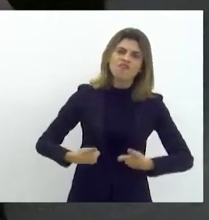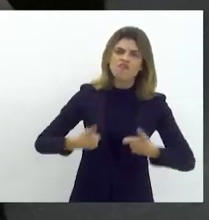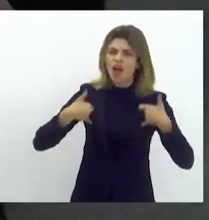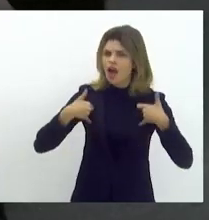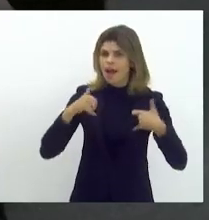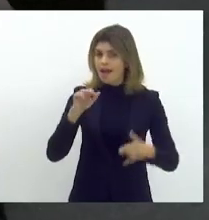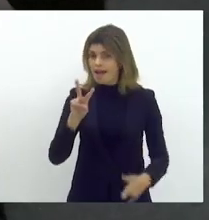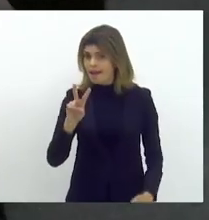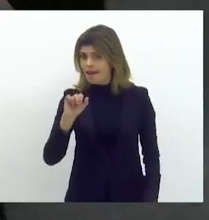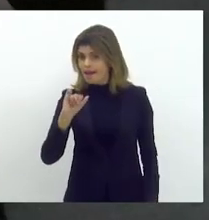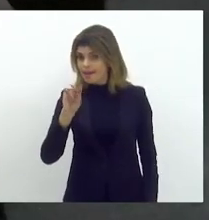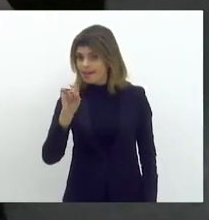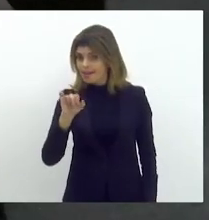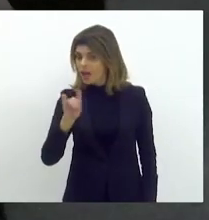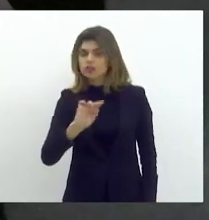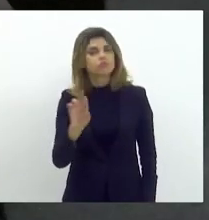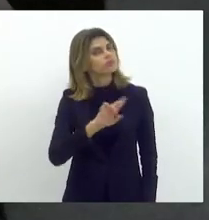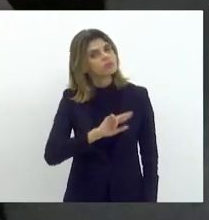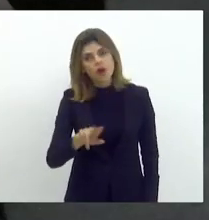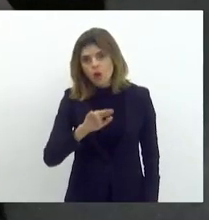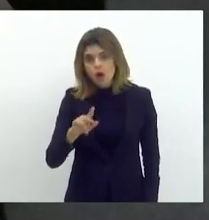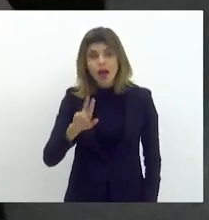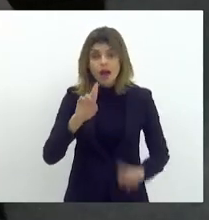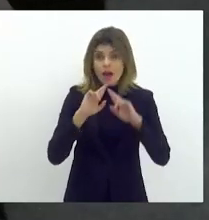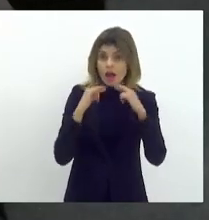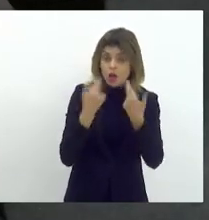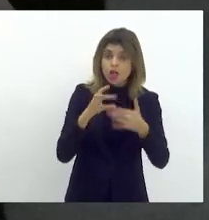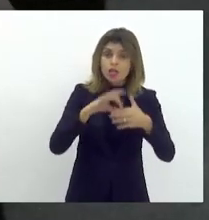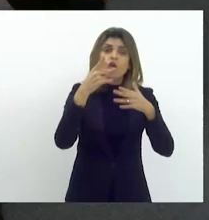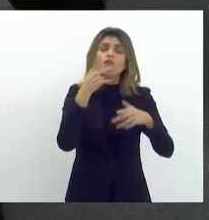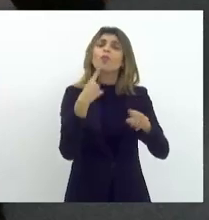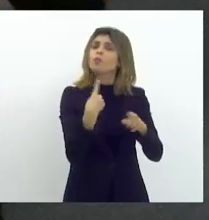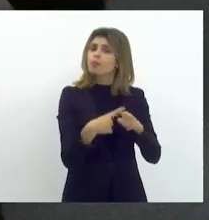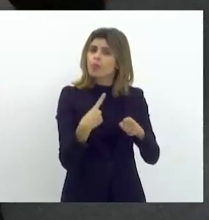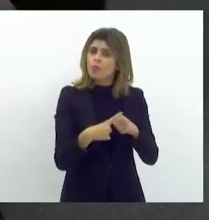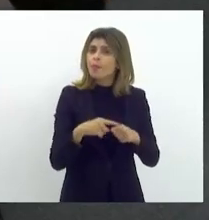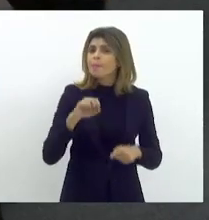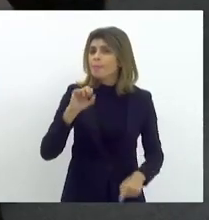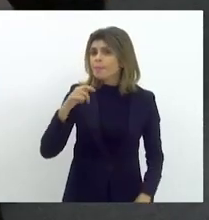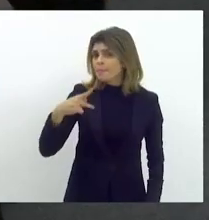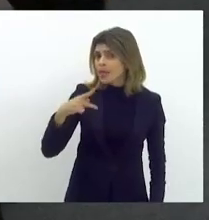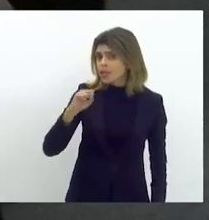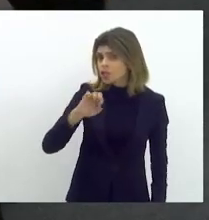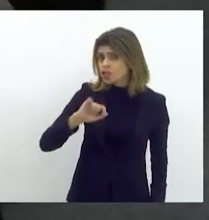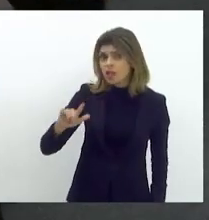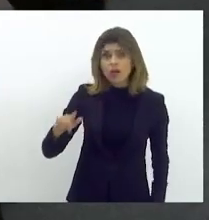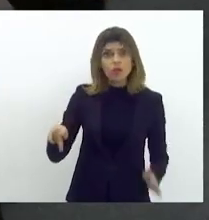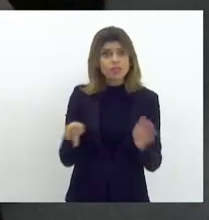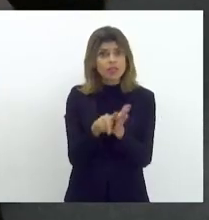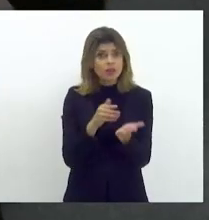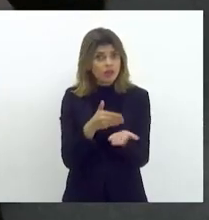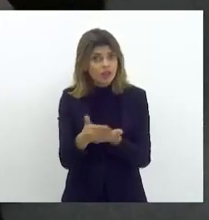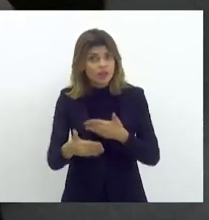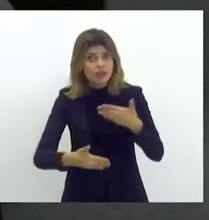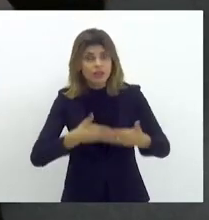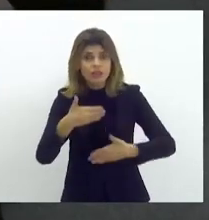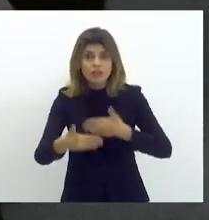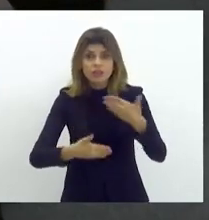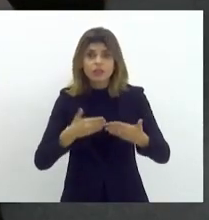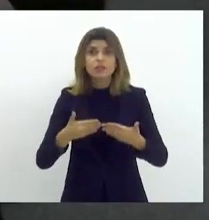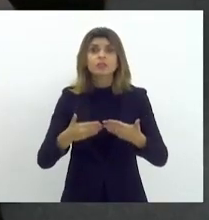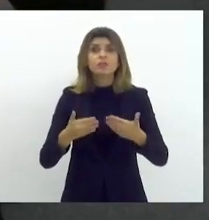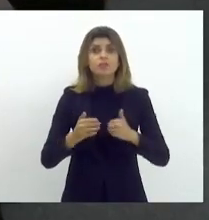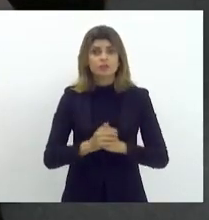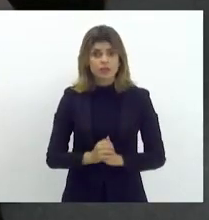na reunião de líderes eu coloquei porque com o pessoal não abriria mão desse destaque Porque se o governo quer